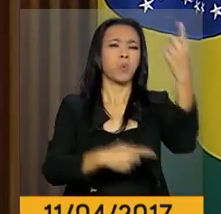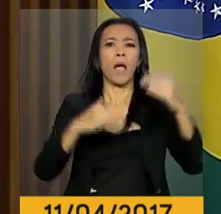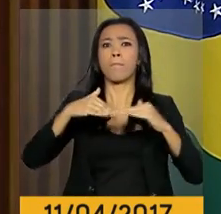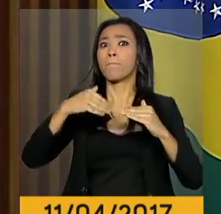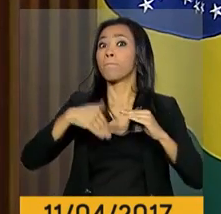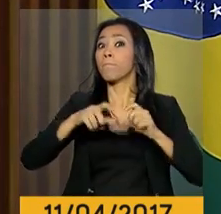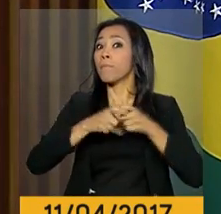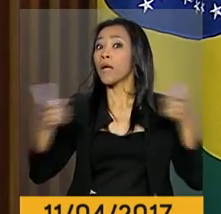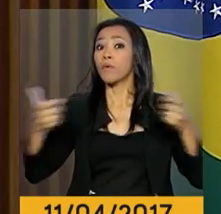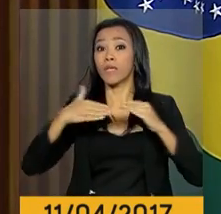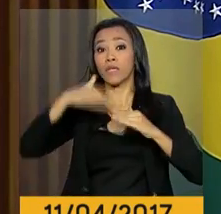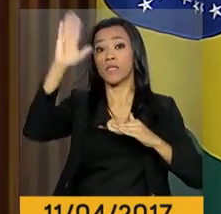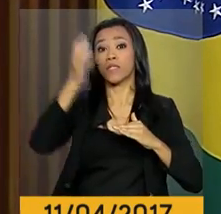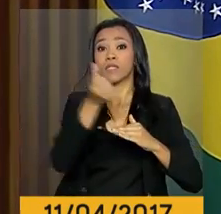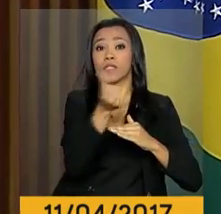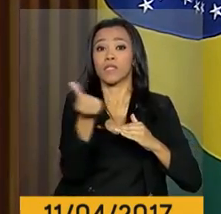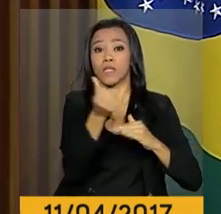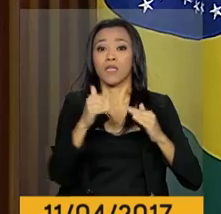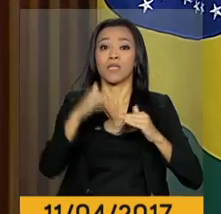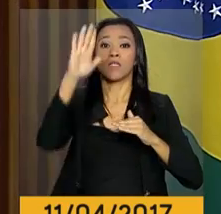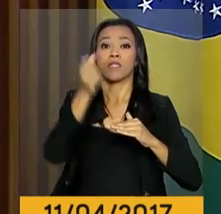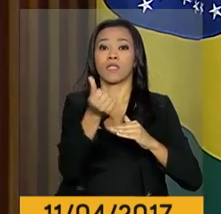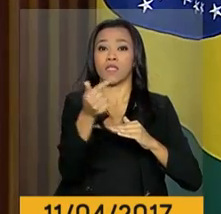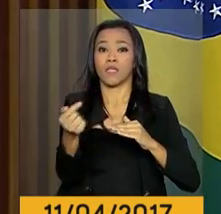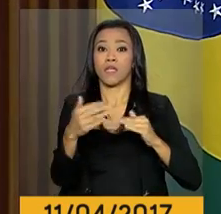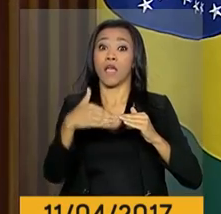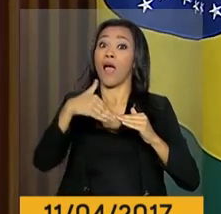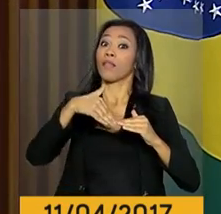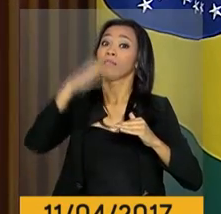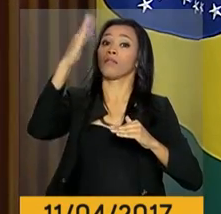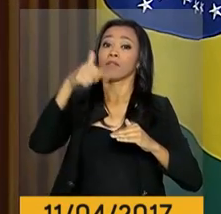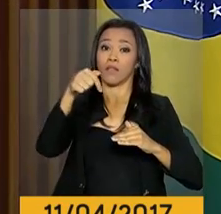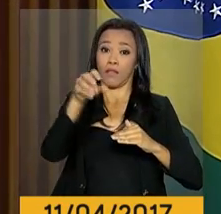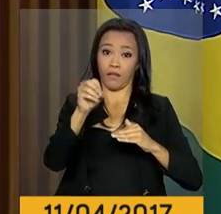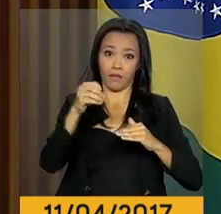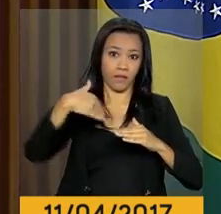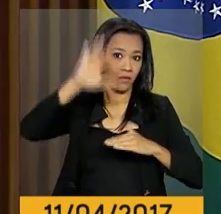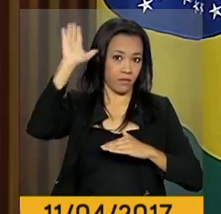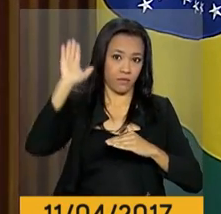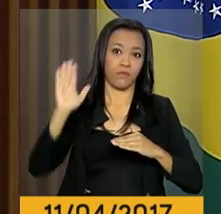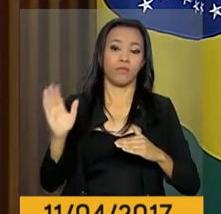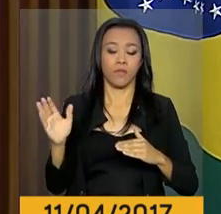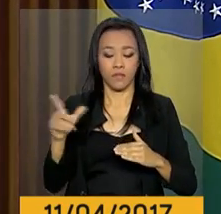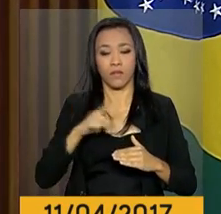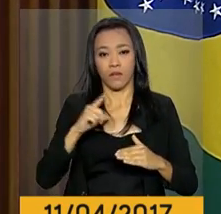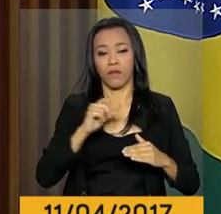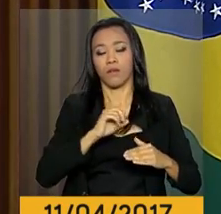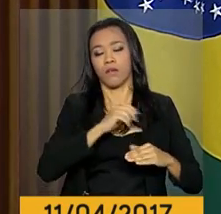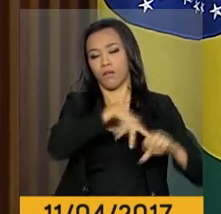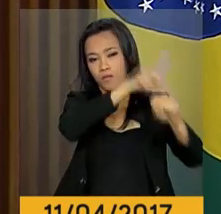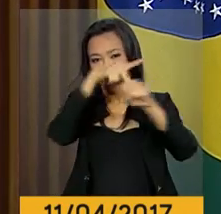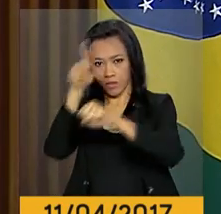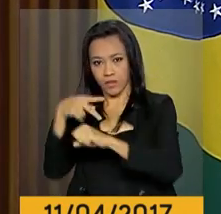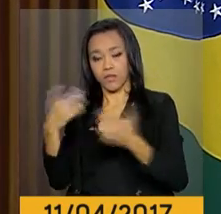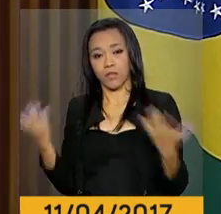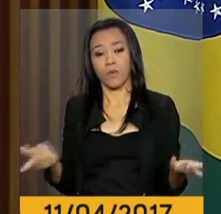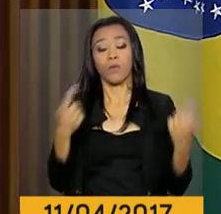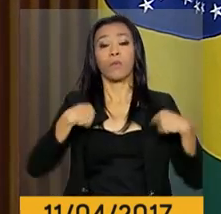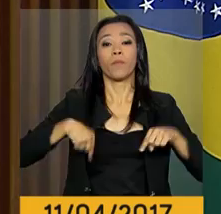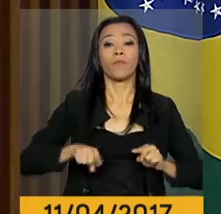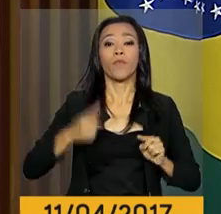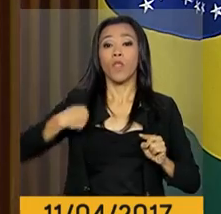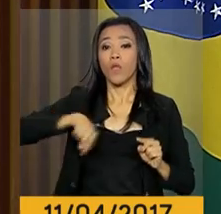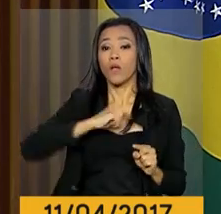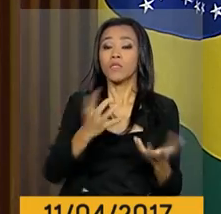66 67 até 70 anos de idade então nós eh queremos eh aprovar